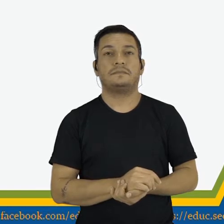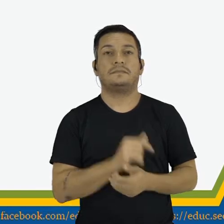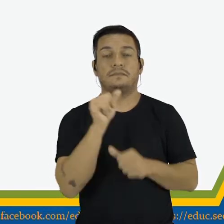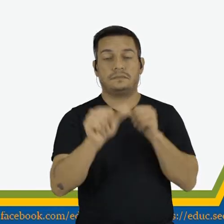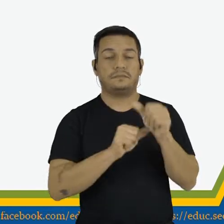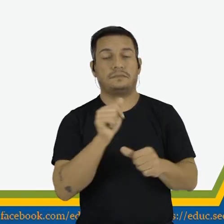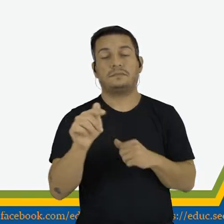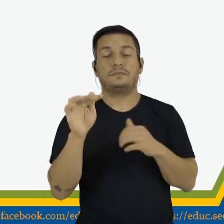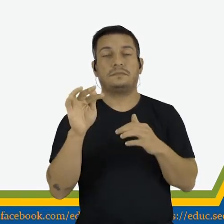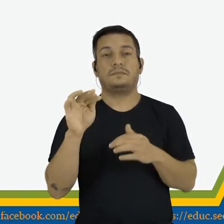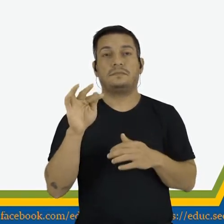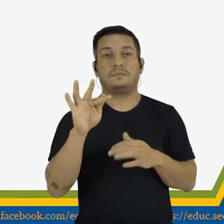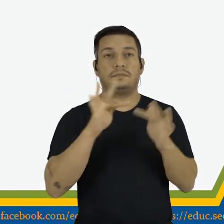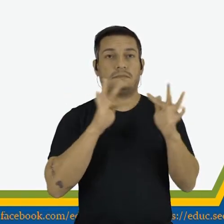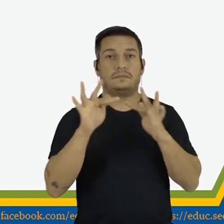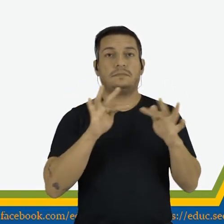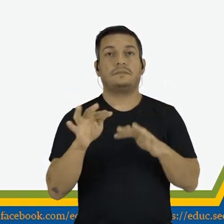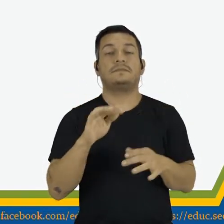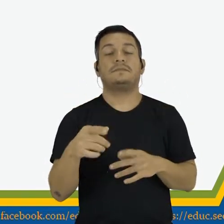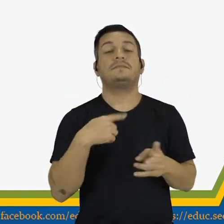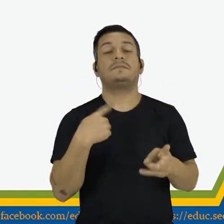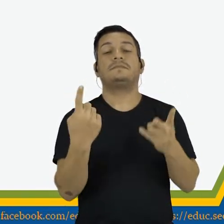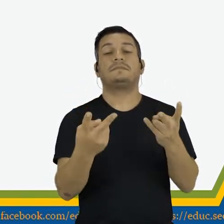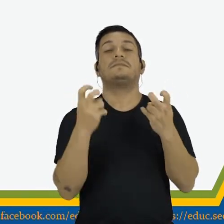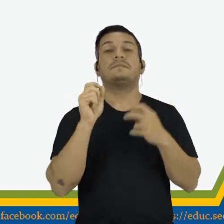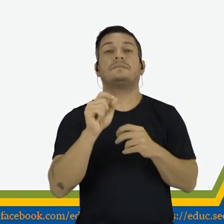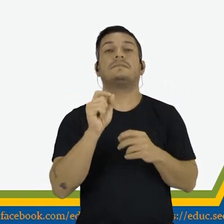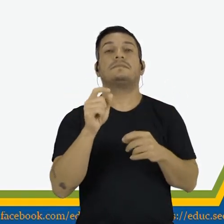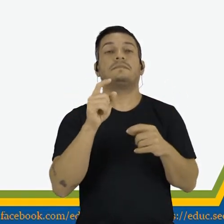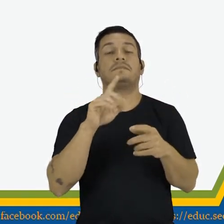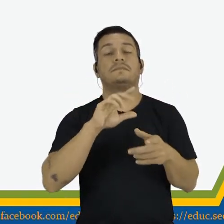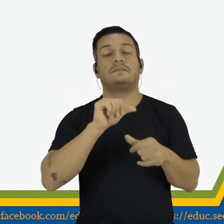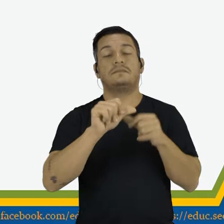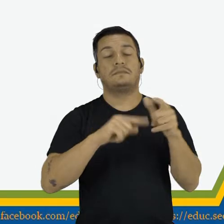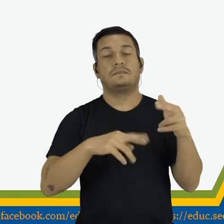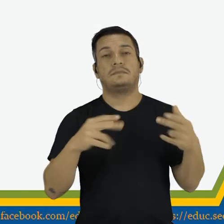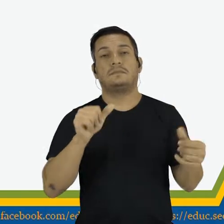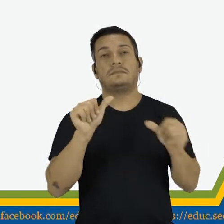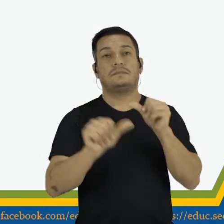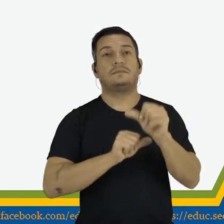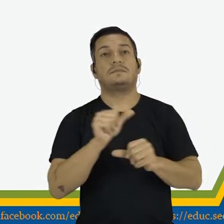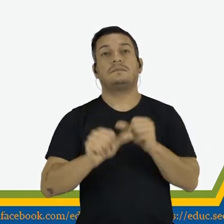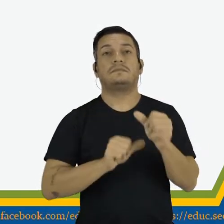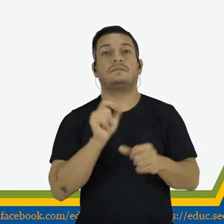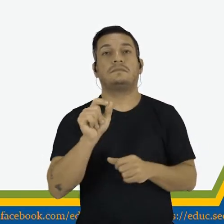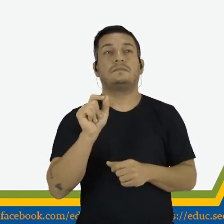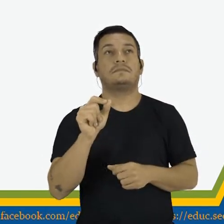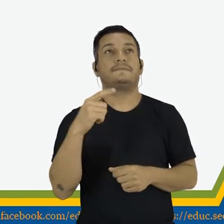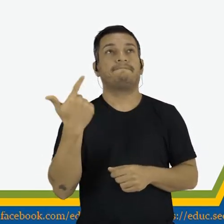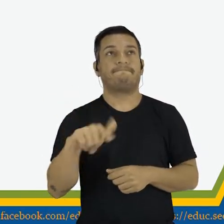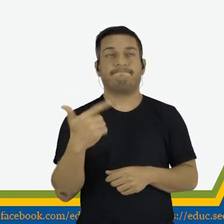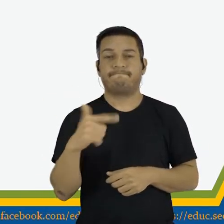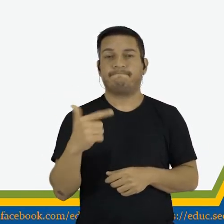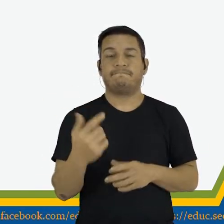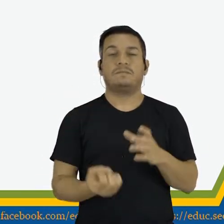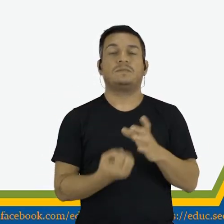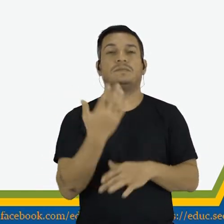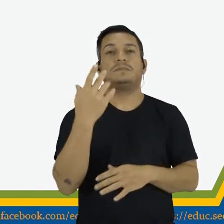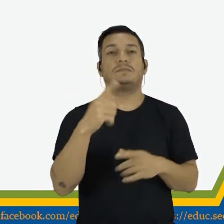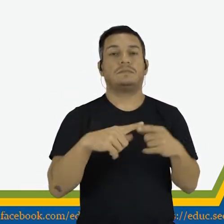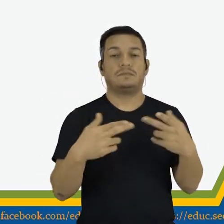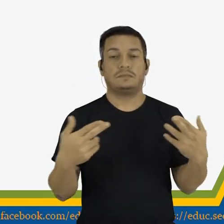Na transformação física, nós observamos quando esse material é transformado, que não existe o surgimento de